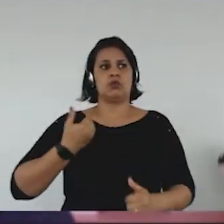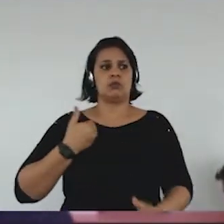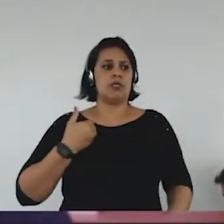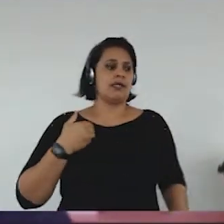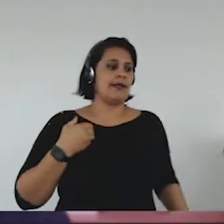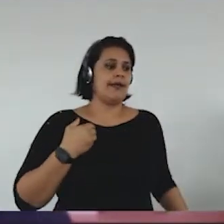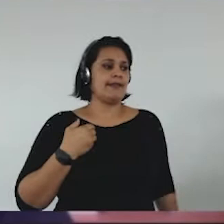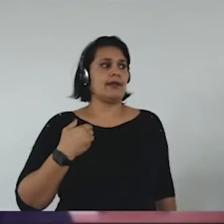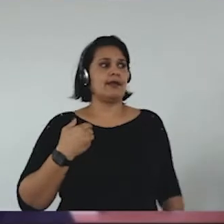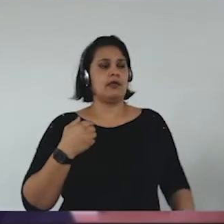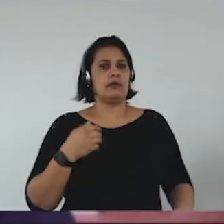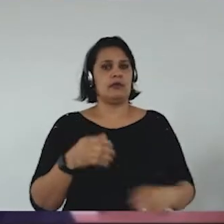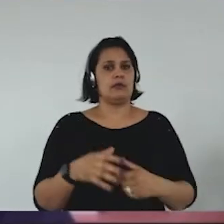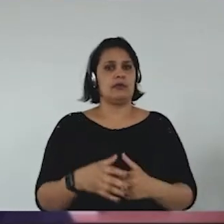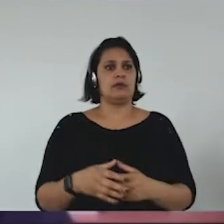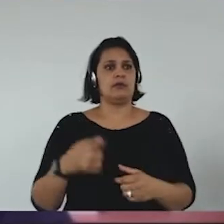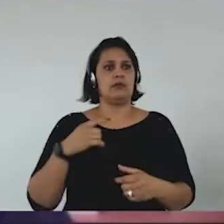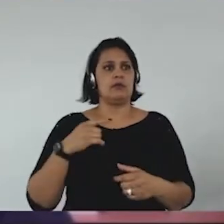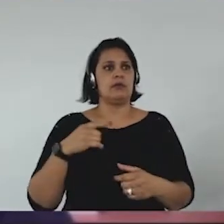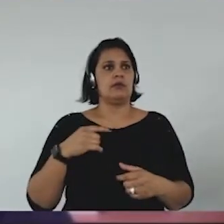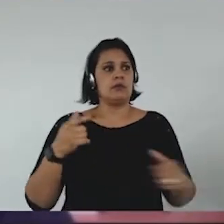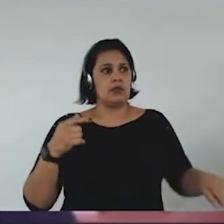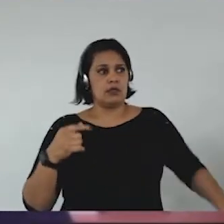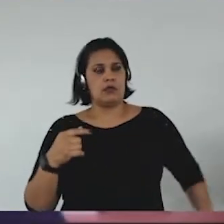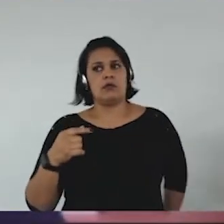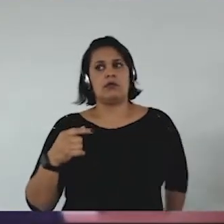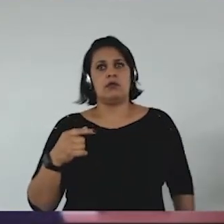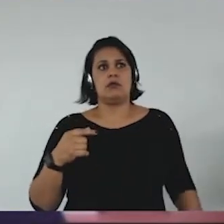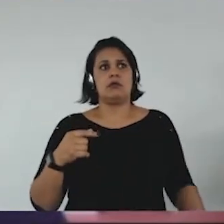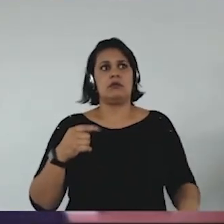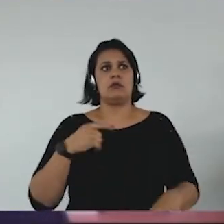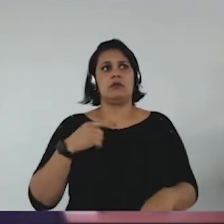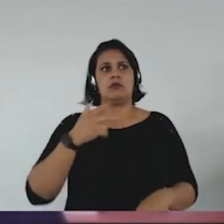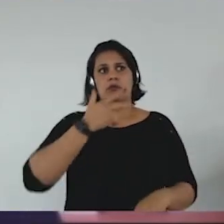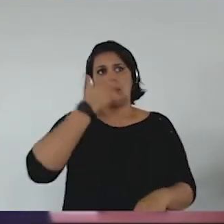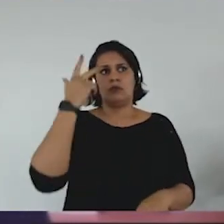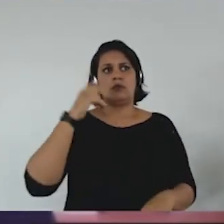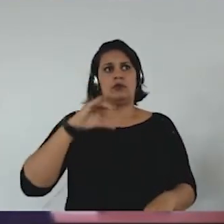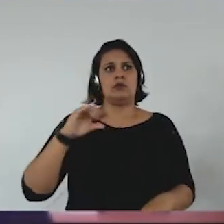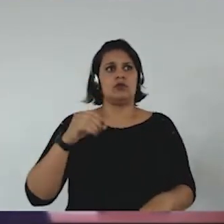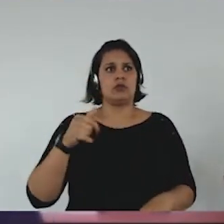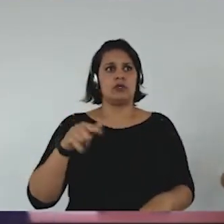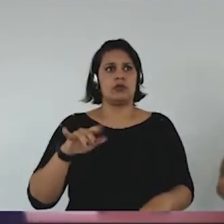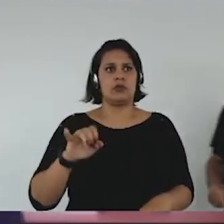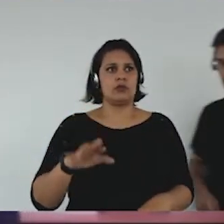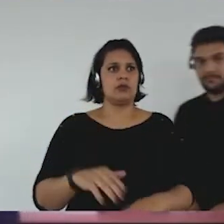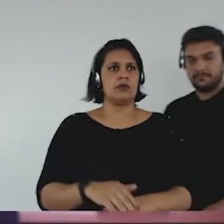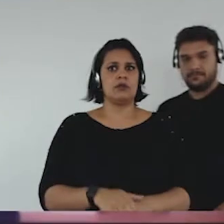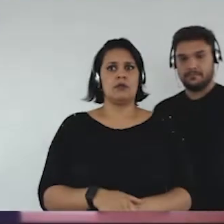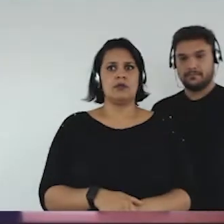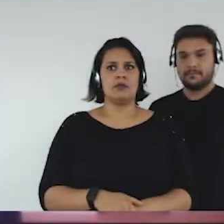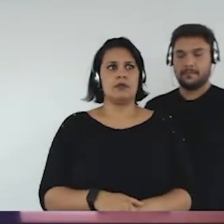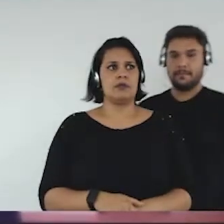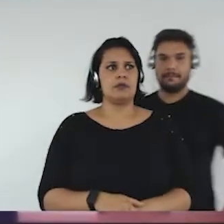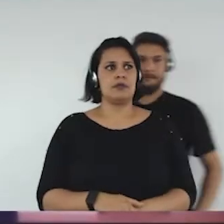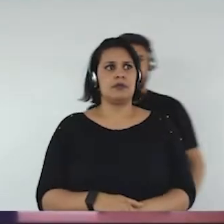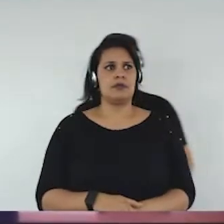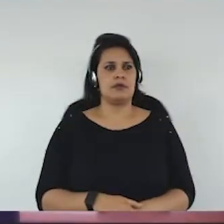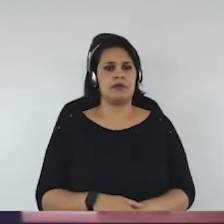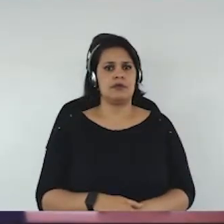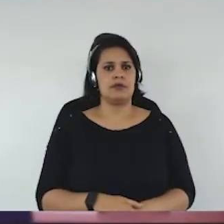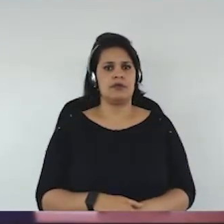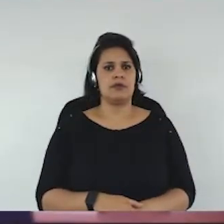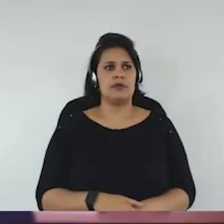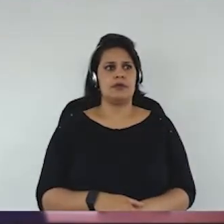Augusto e um ilustre advogado que é o Joaquim. O Joaquim, aliás, já desde logo se mostra um